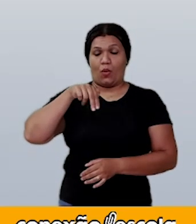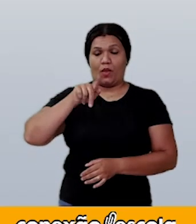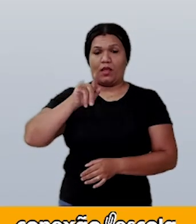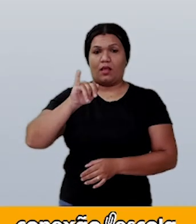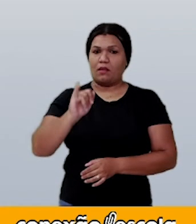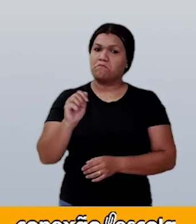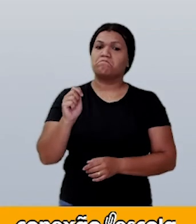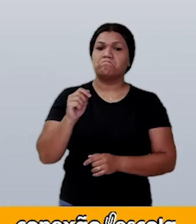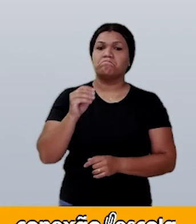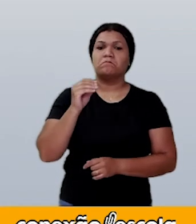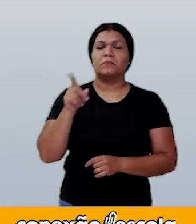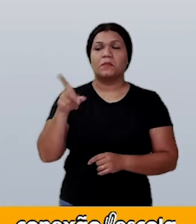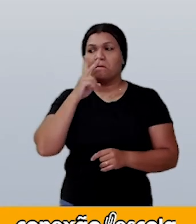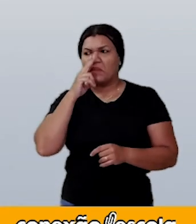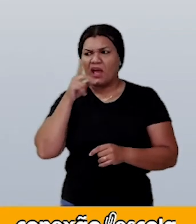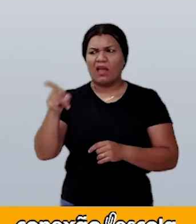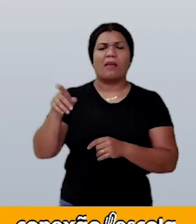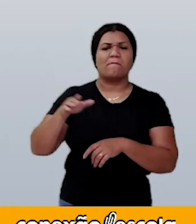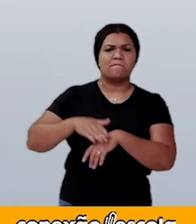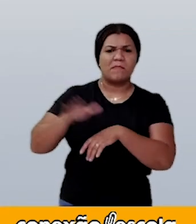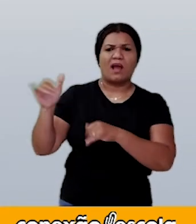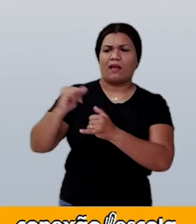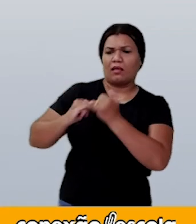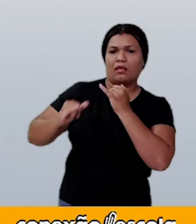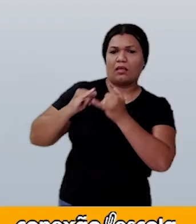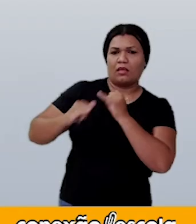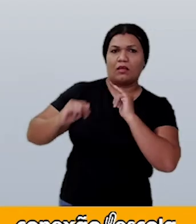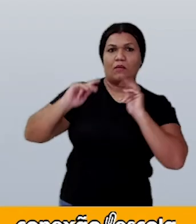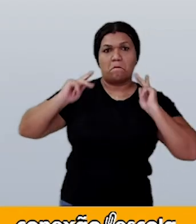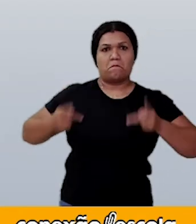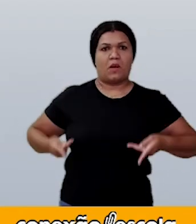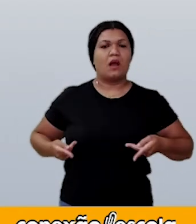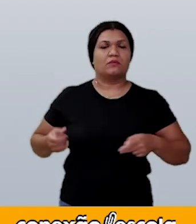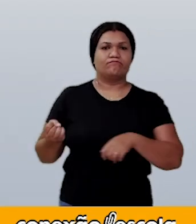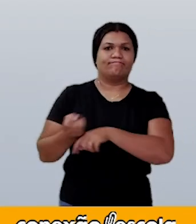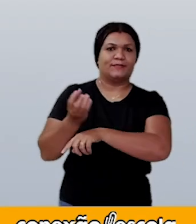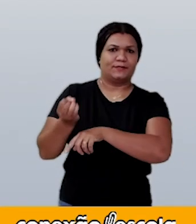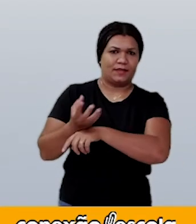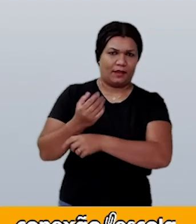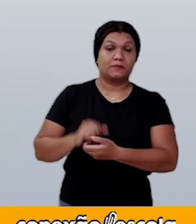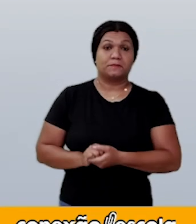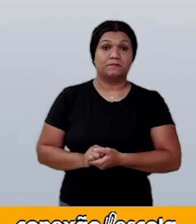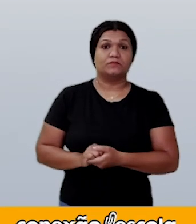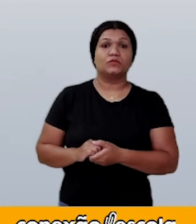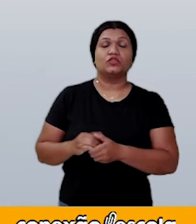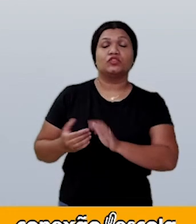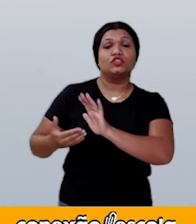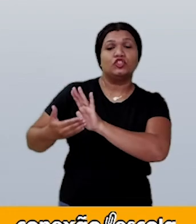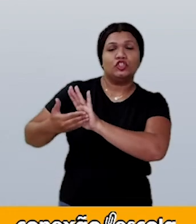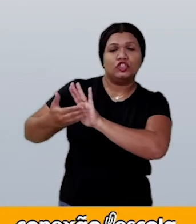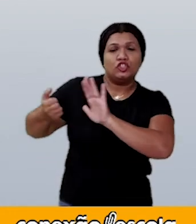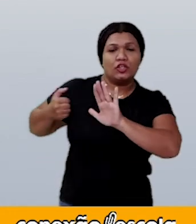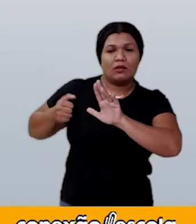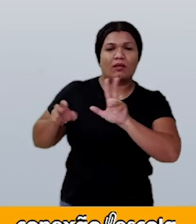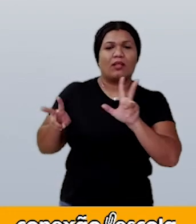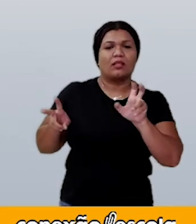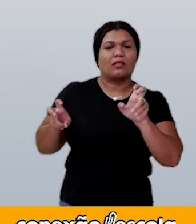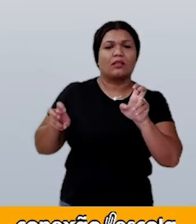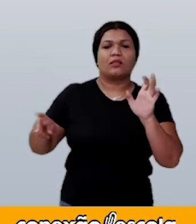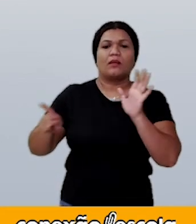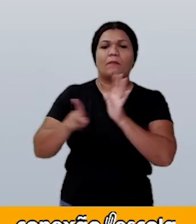a espécie mais parecida com o ser humano moderno, tirando esse título dos